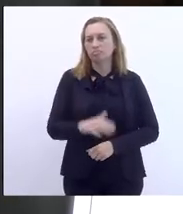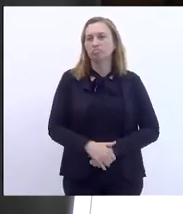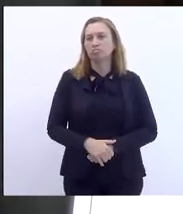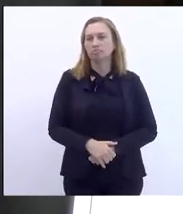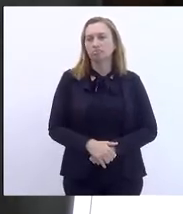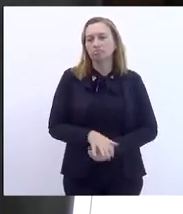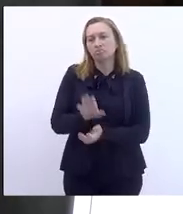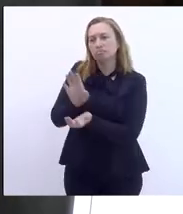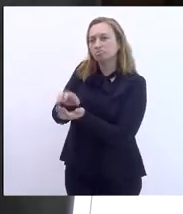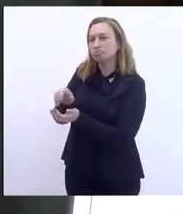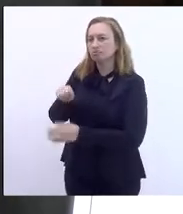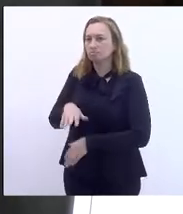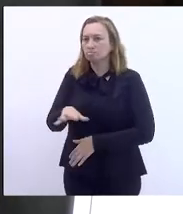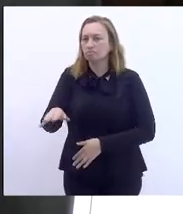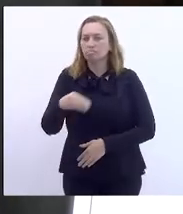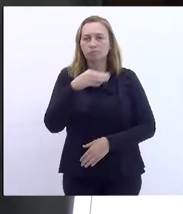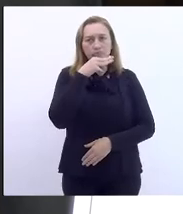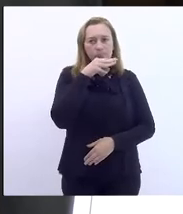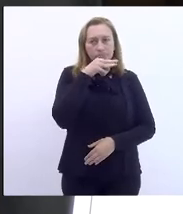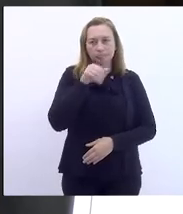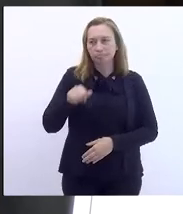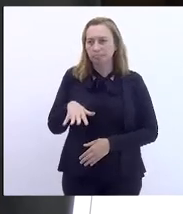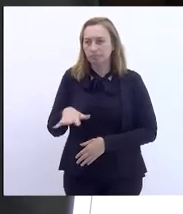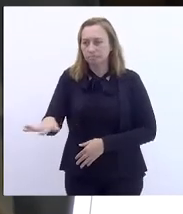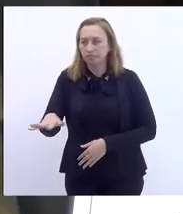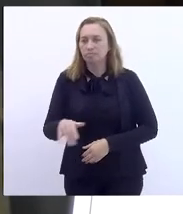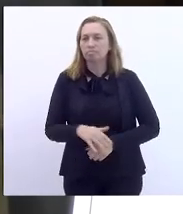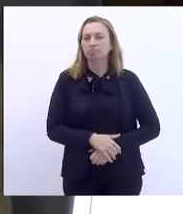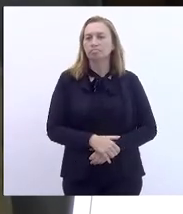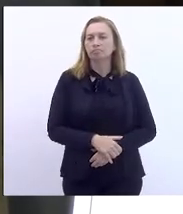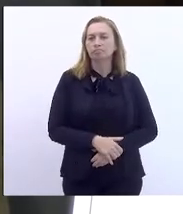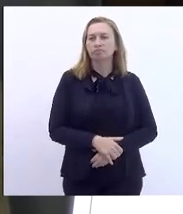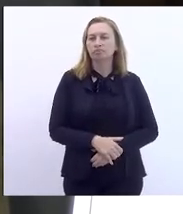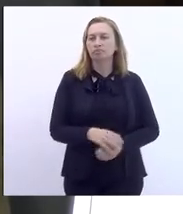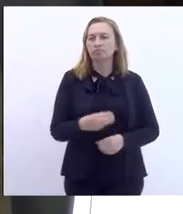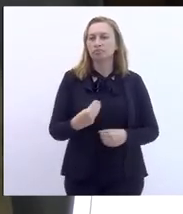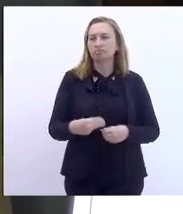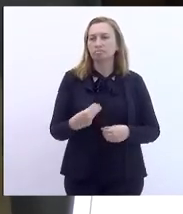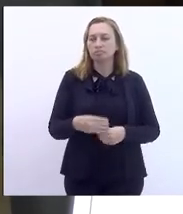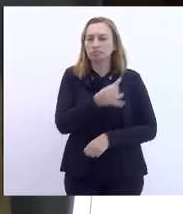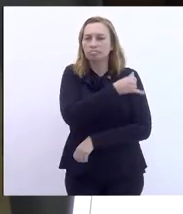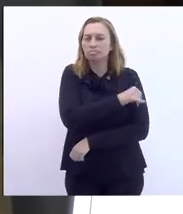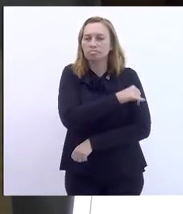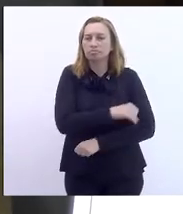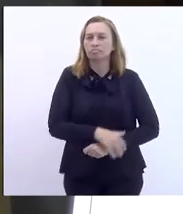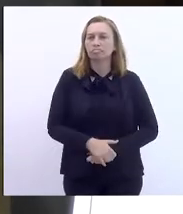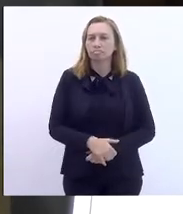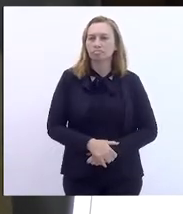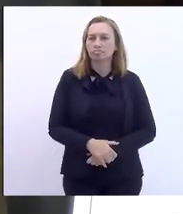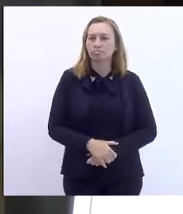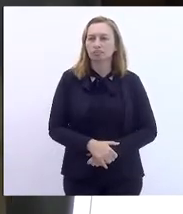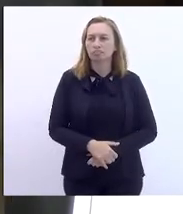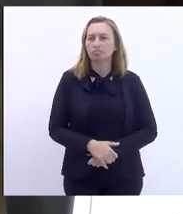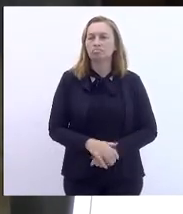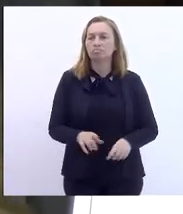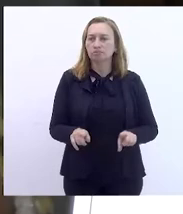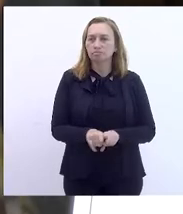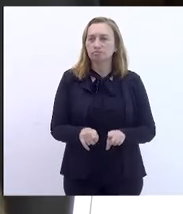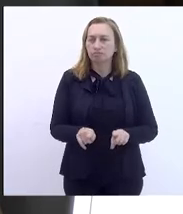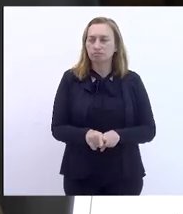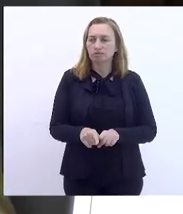e o jacarezinho e Manguinhos aqui as favelas do município do Rio foram também